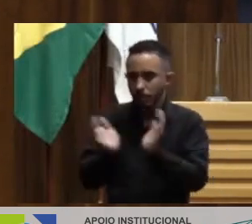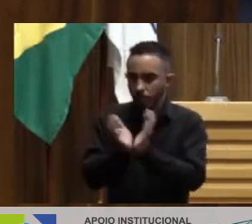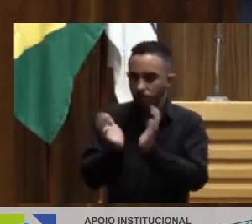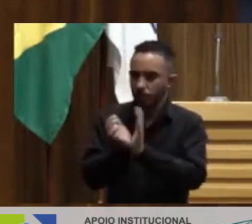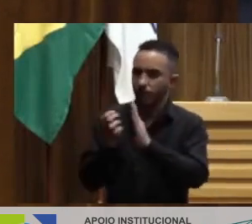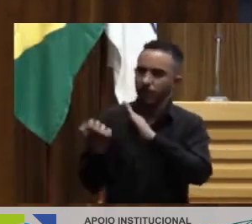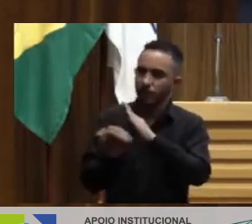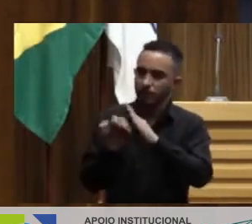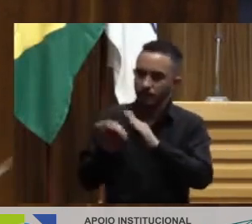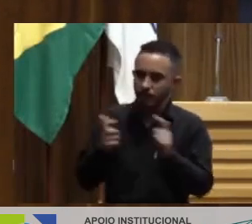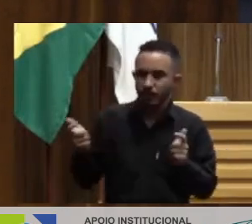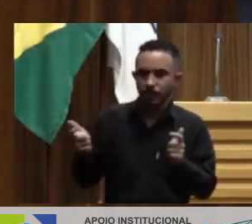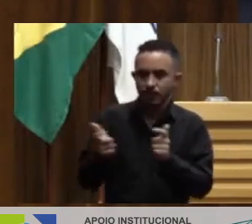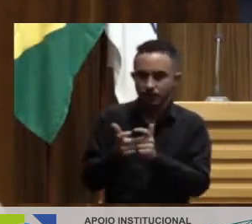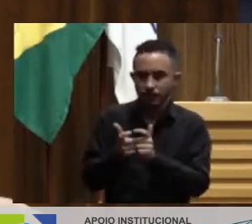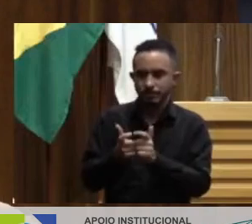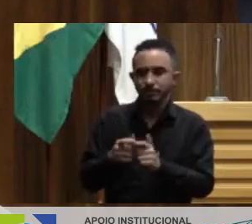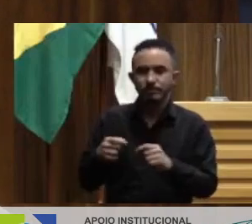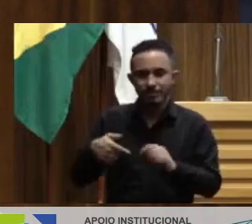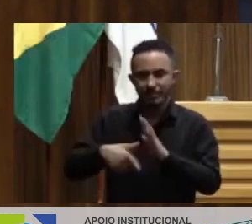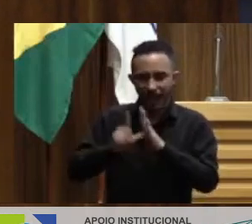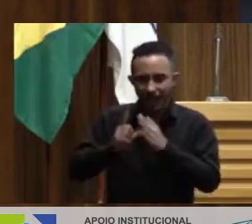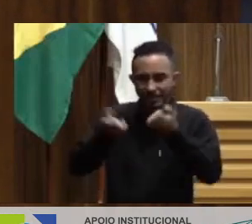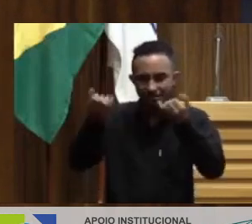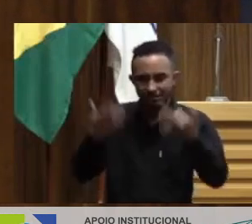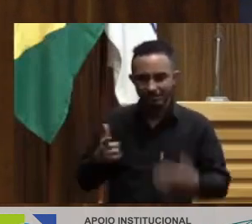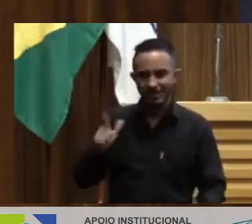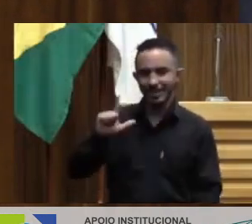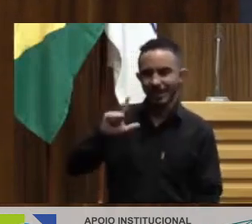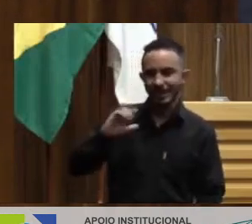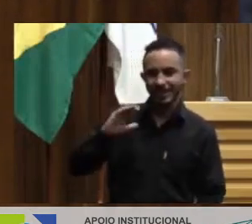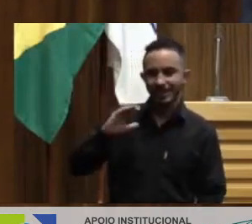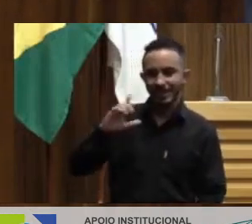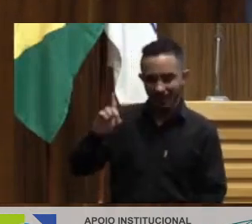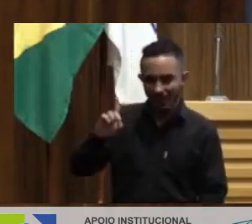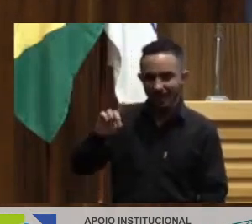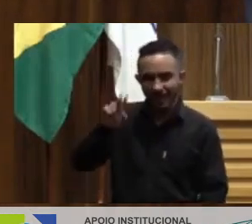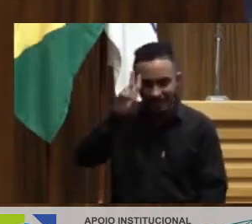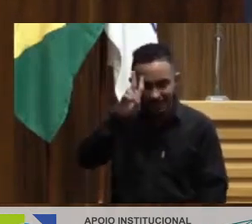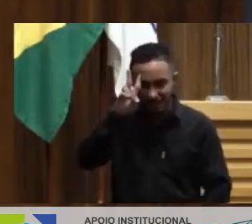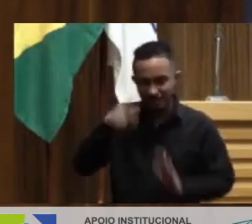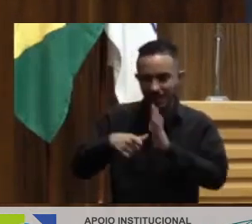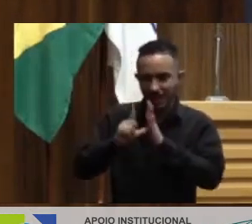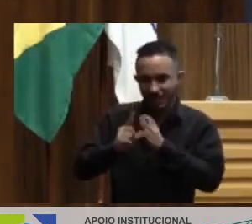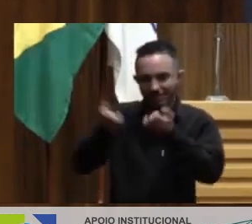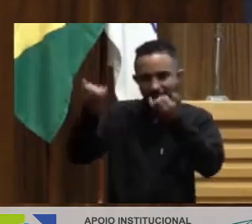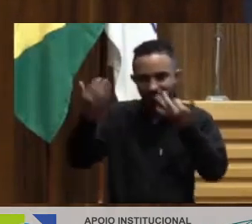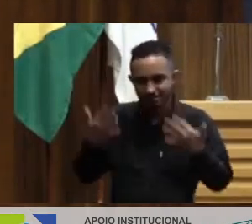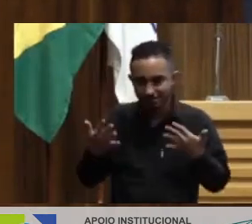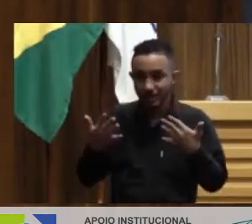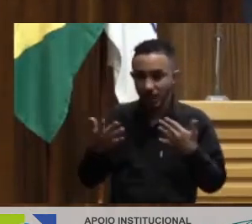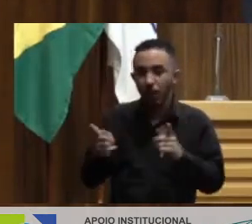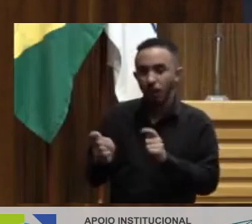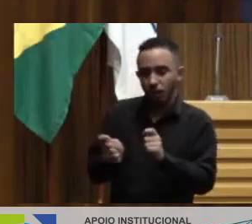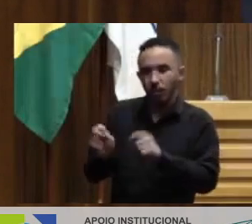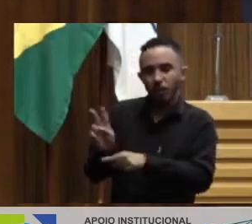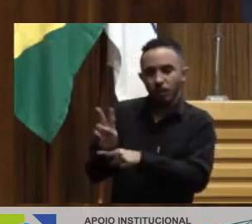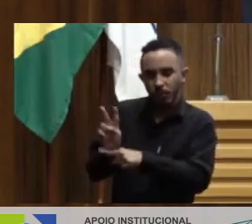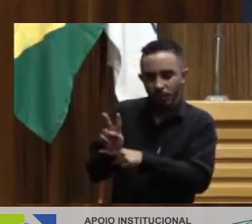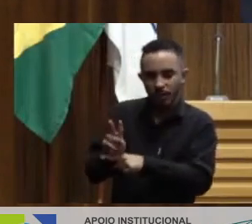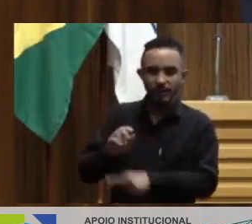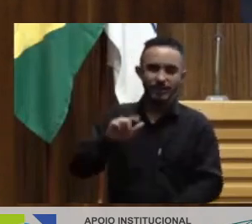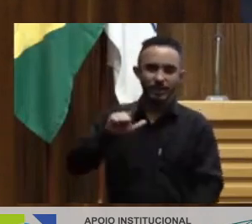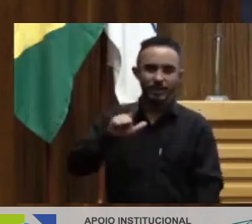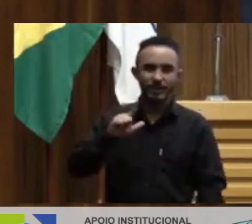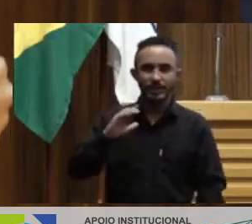indústrias. O LCD, ao que o Aloysio se referiu, viu, Luísa? Tome conta lá. O